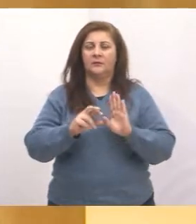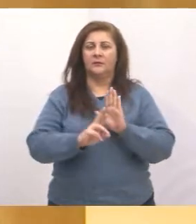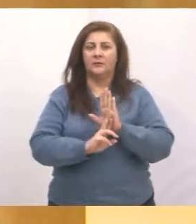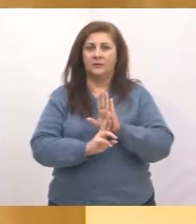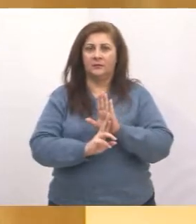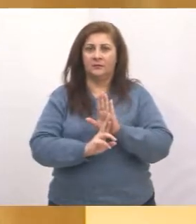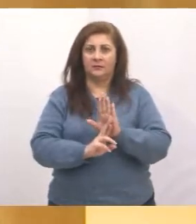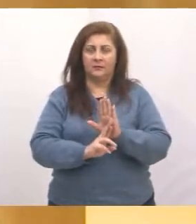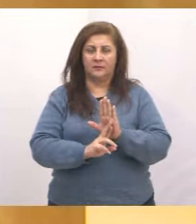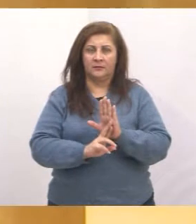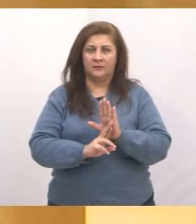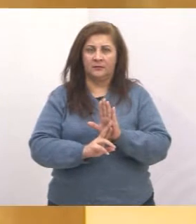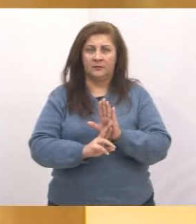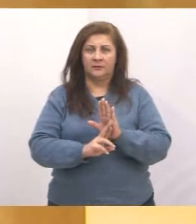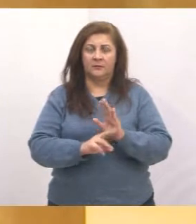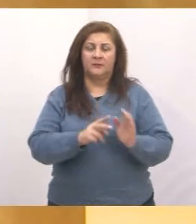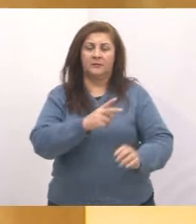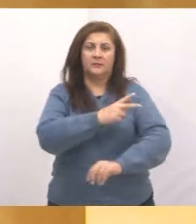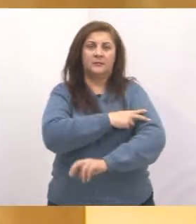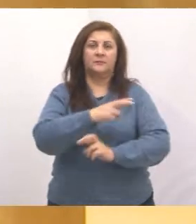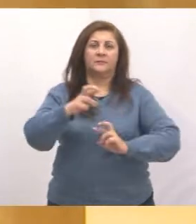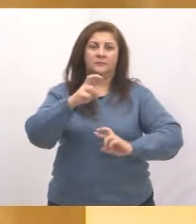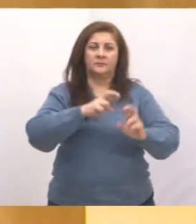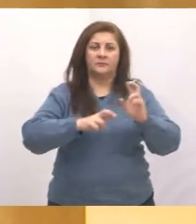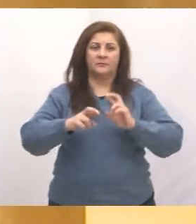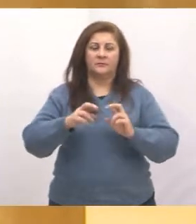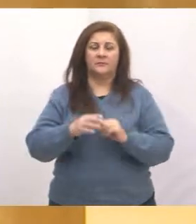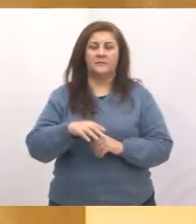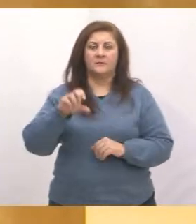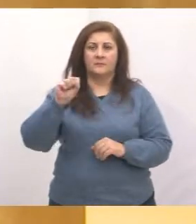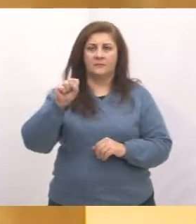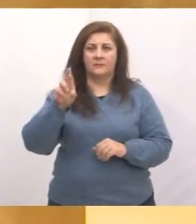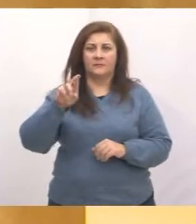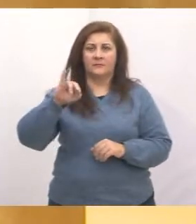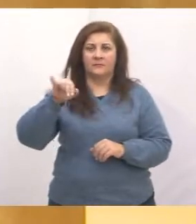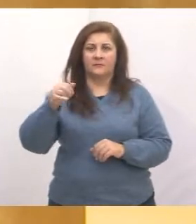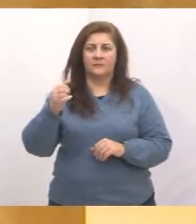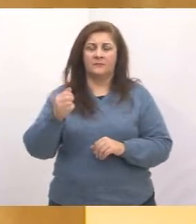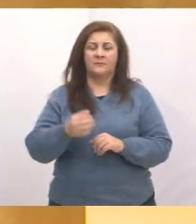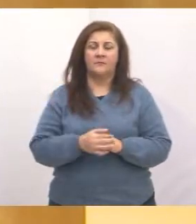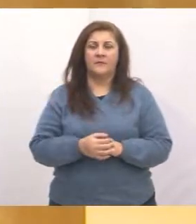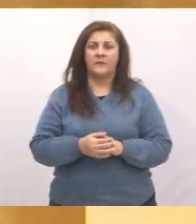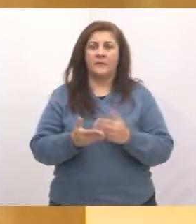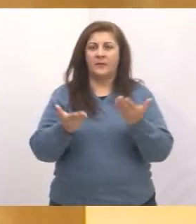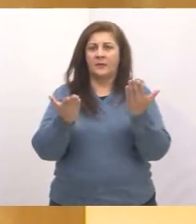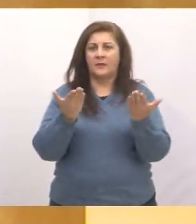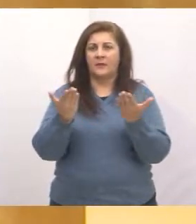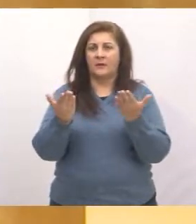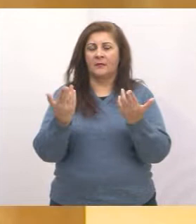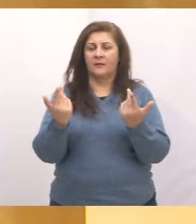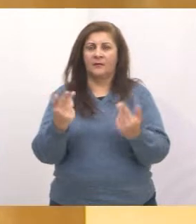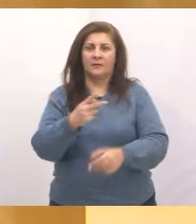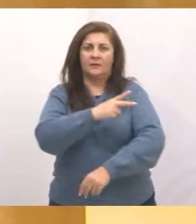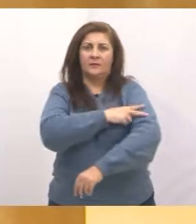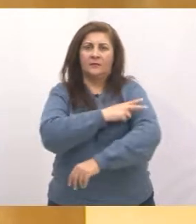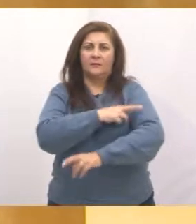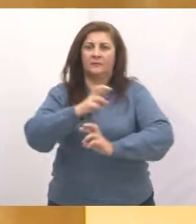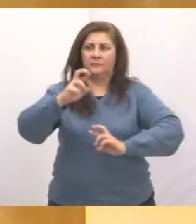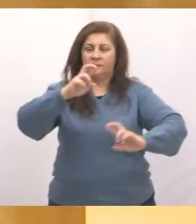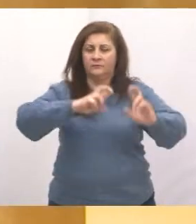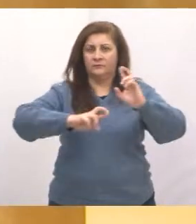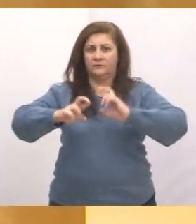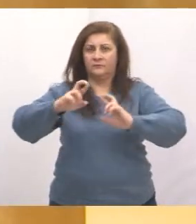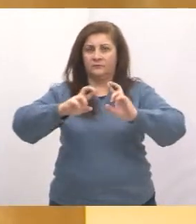do cargo de fiscais da SRJ, equiparando aos demais cargos fiscais em